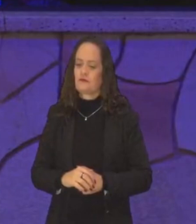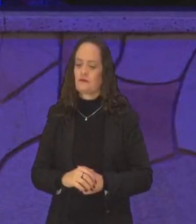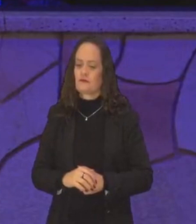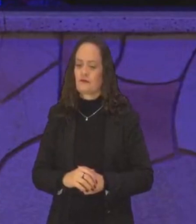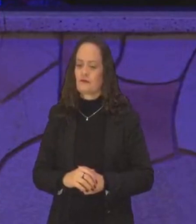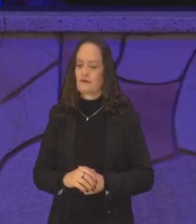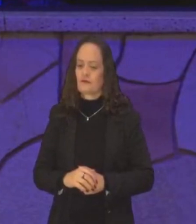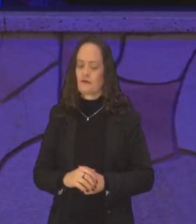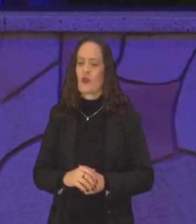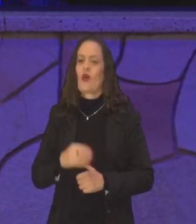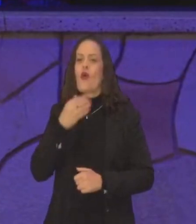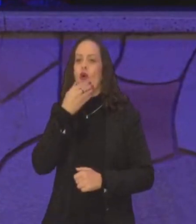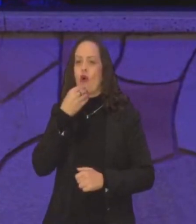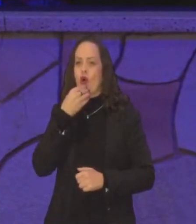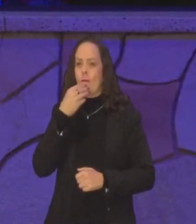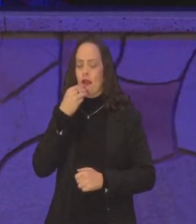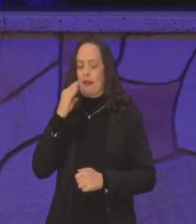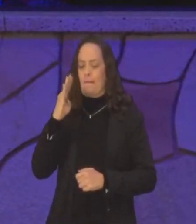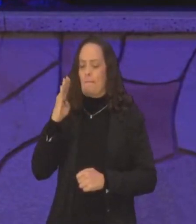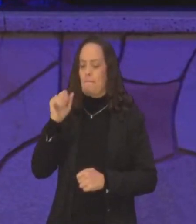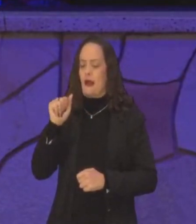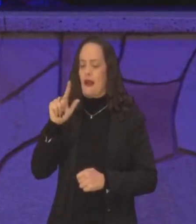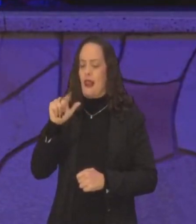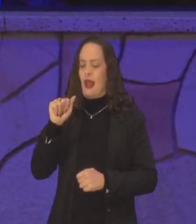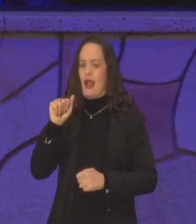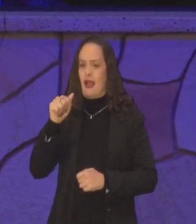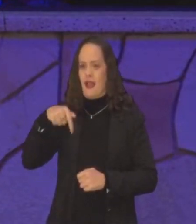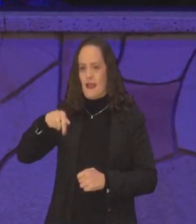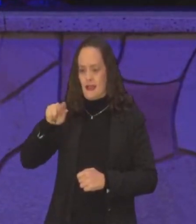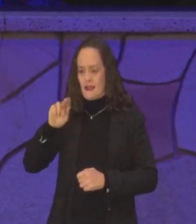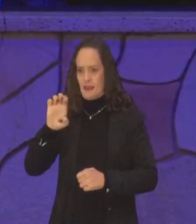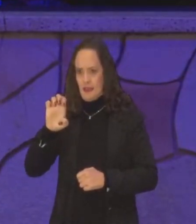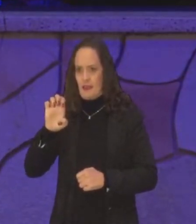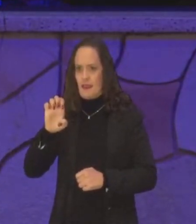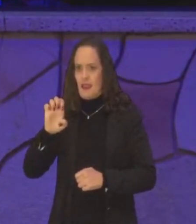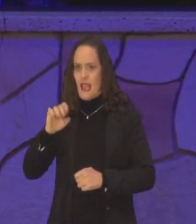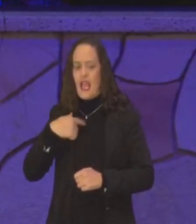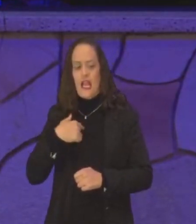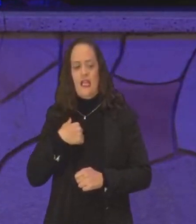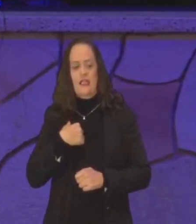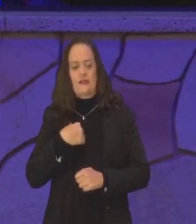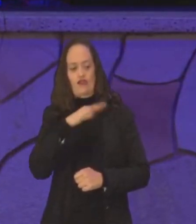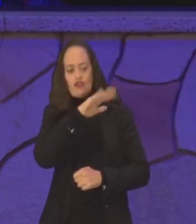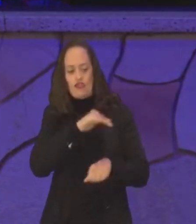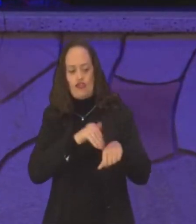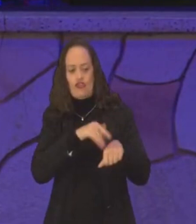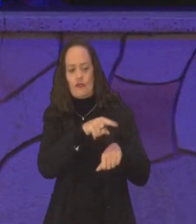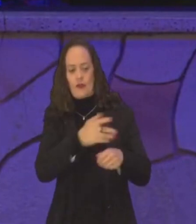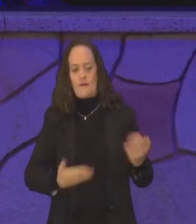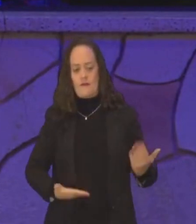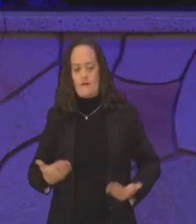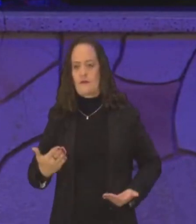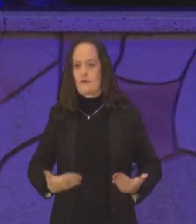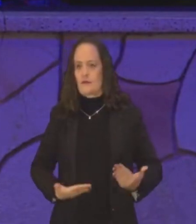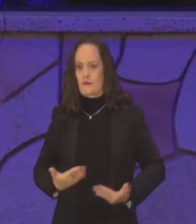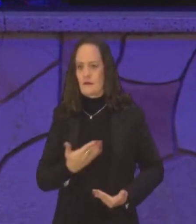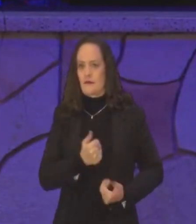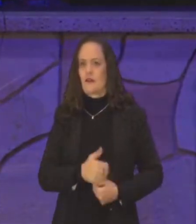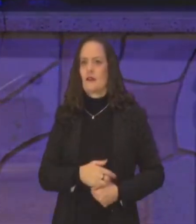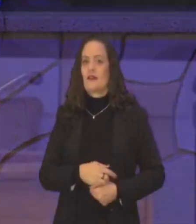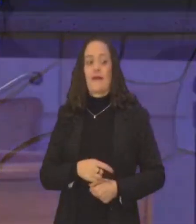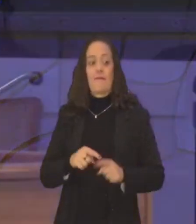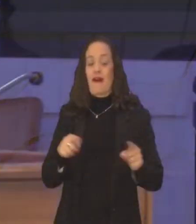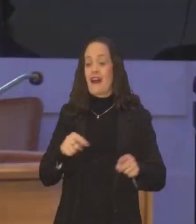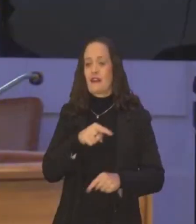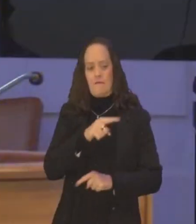contratado por Balaque para amaldiçoar o povo de Deus, Balaão não consegue